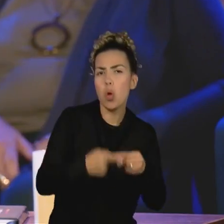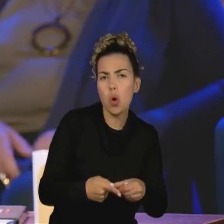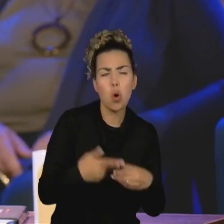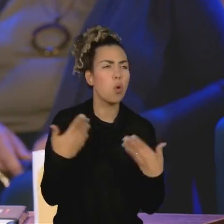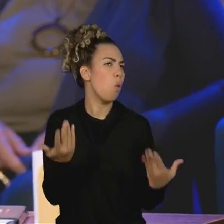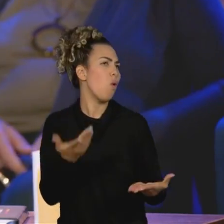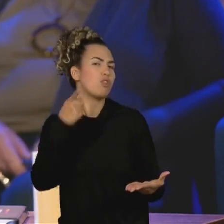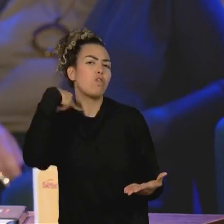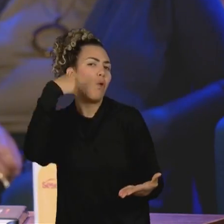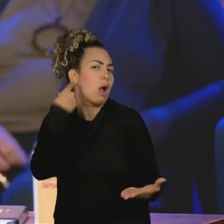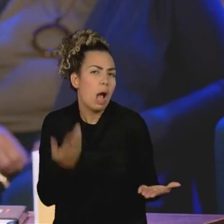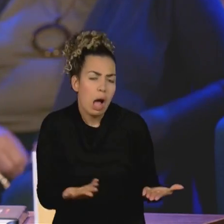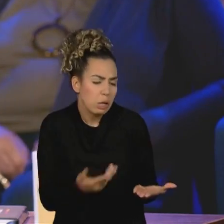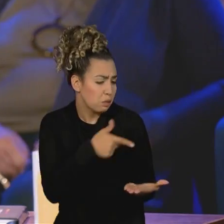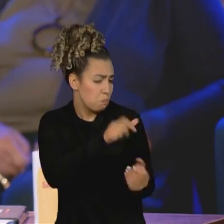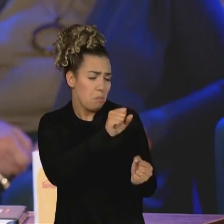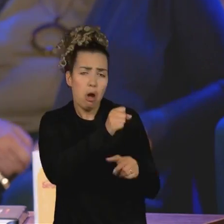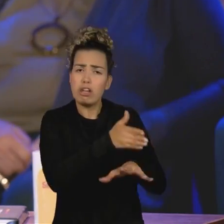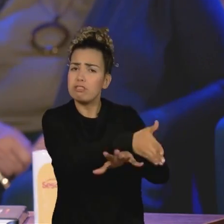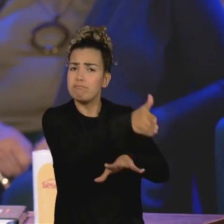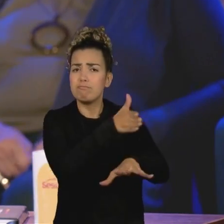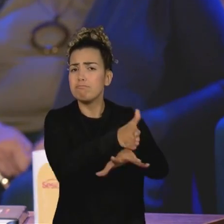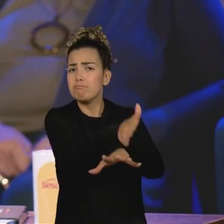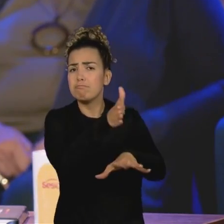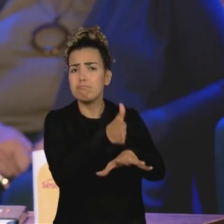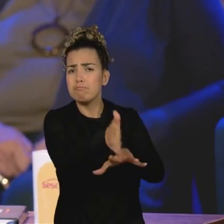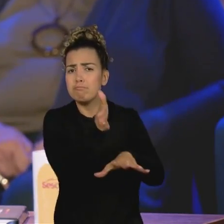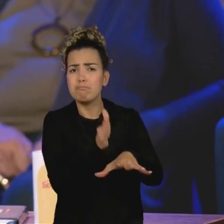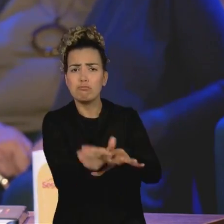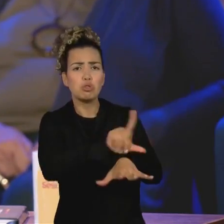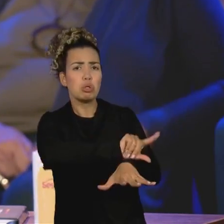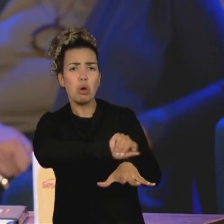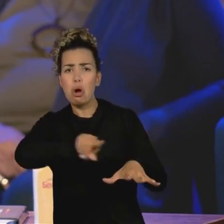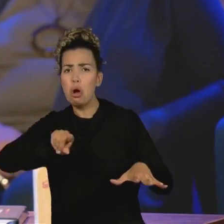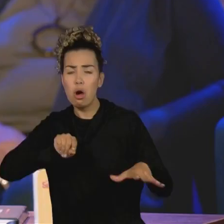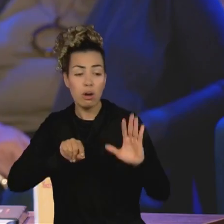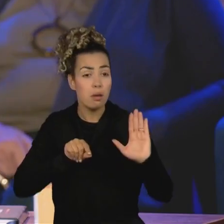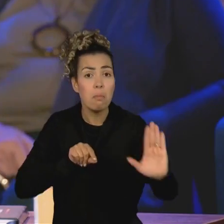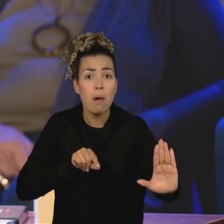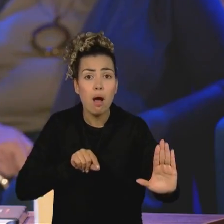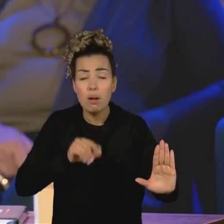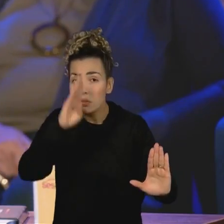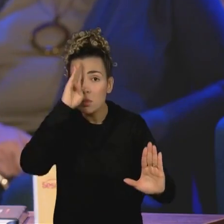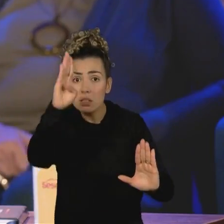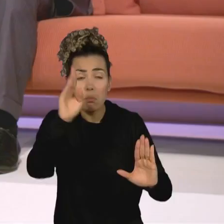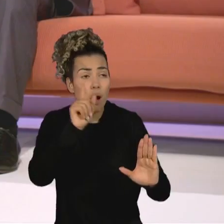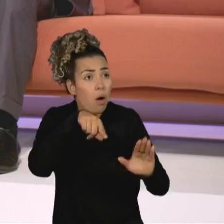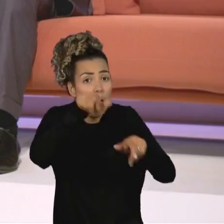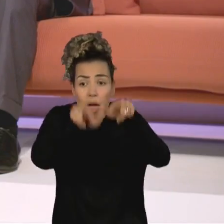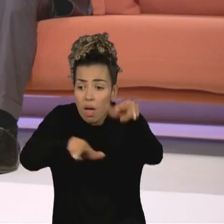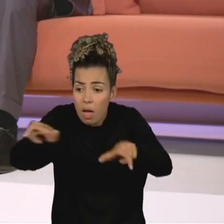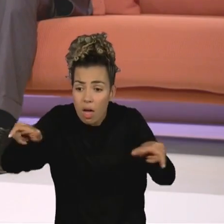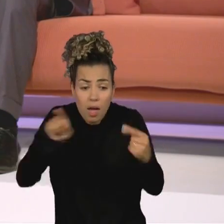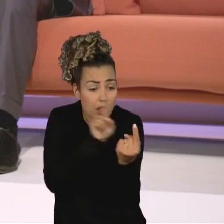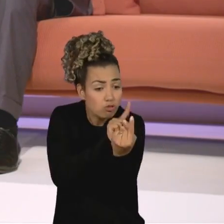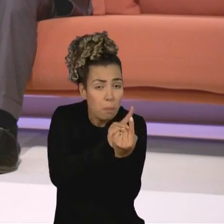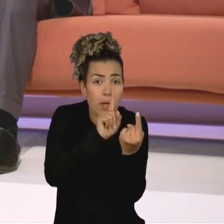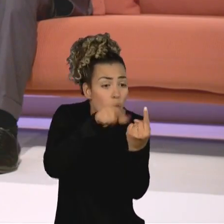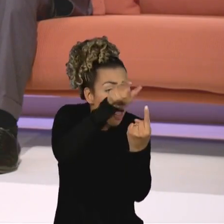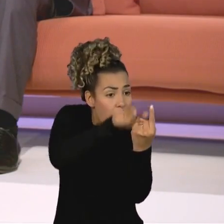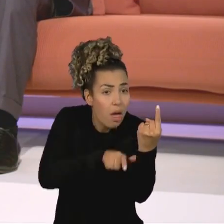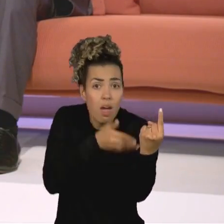pode ser... E você vai trabalhar com vidas humanas reais, né? Você imagina um juiz que